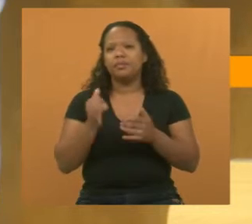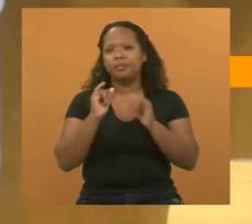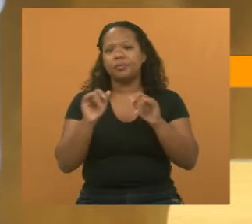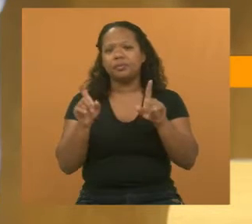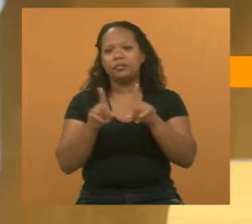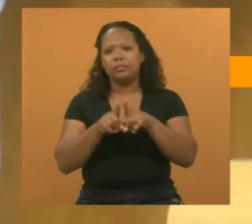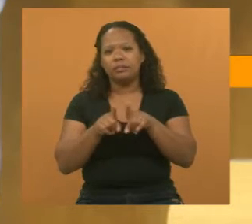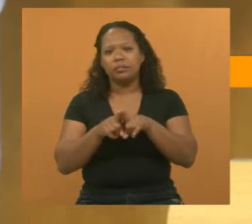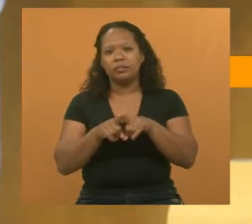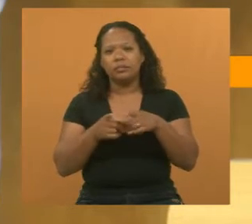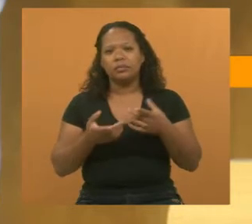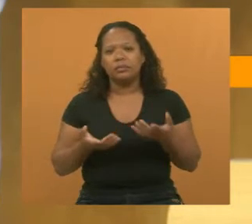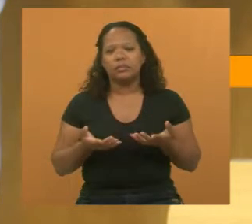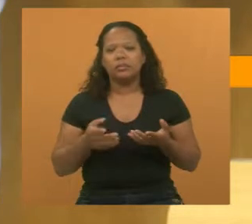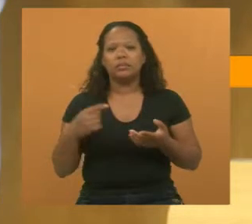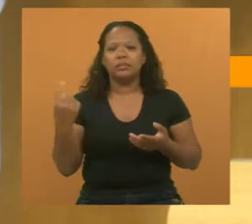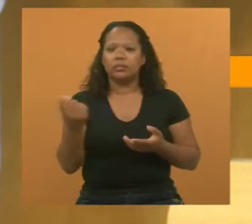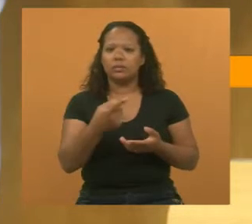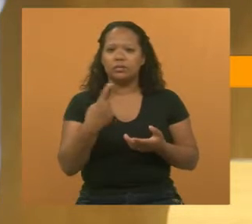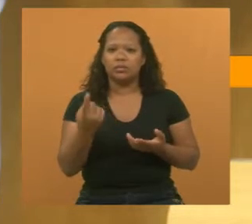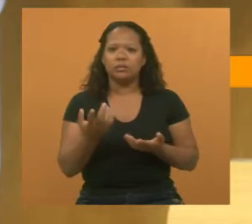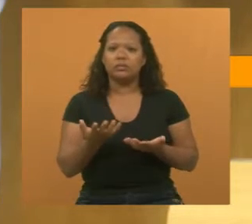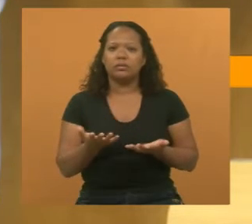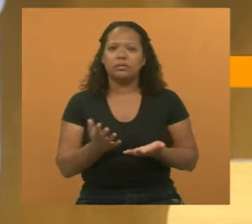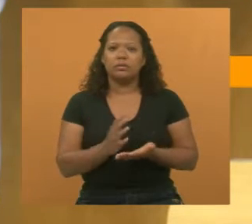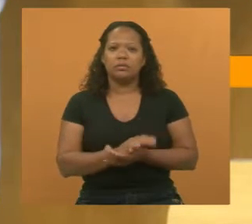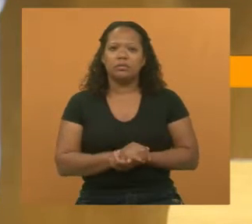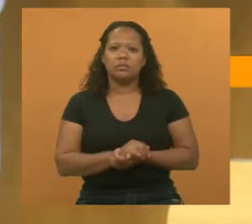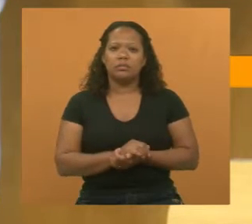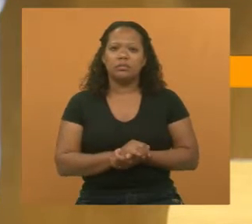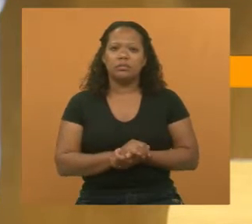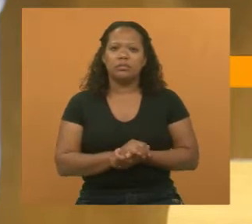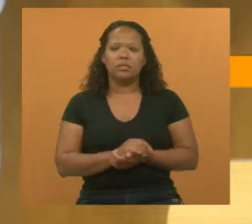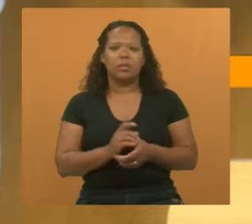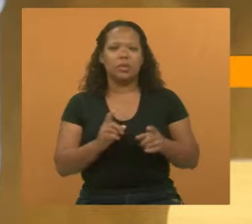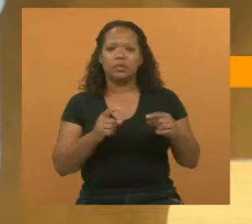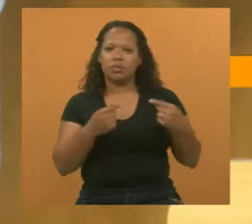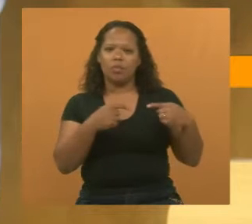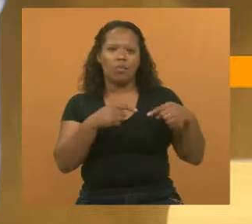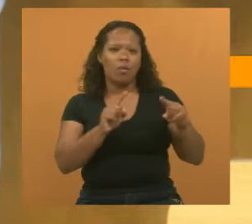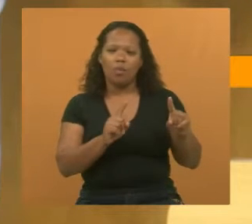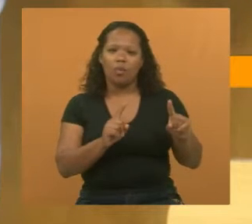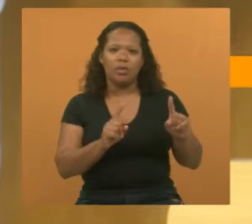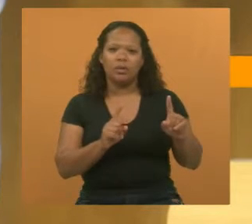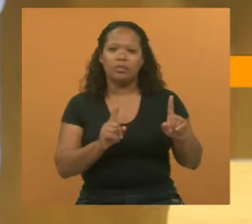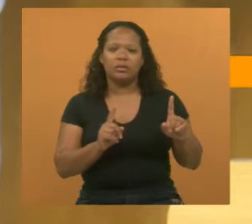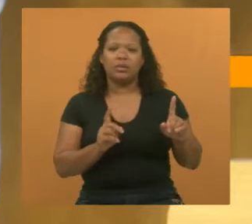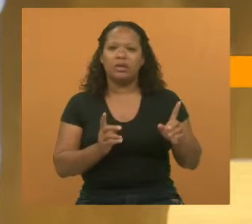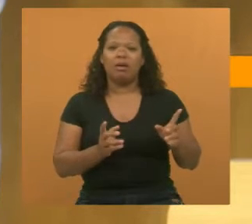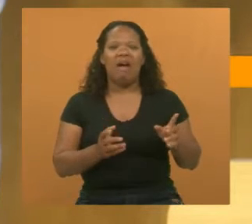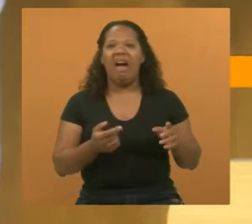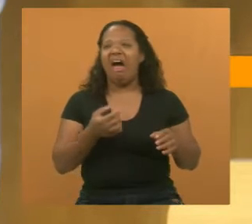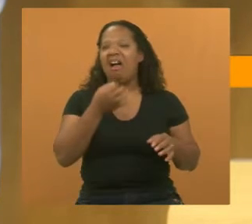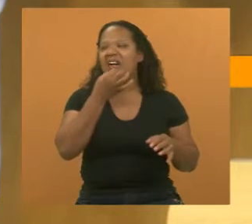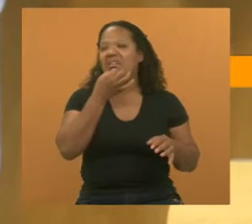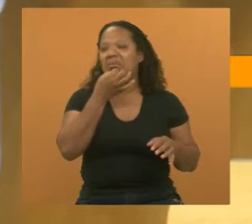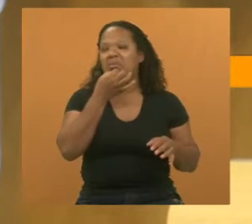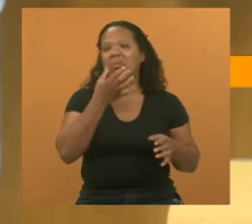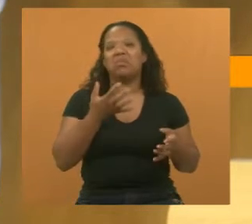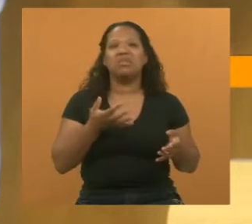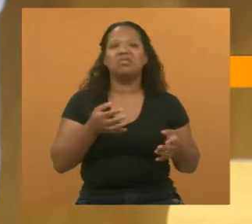que nós não podemos ser oposição por oposição, né? Eu quero